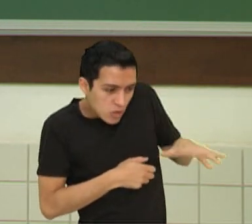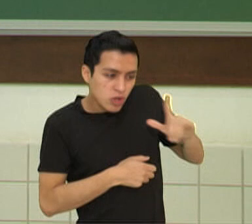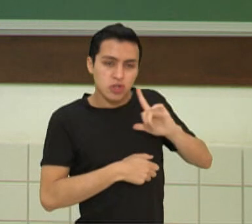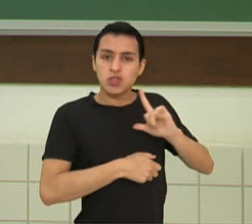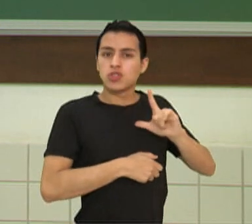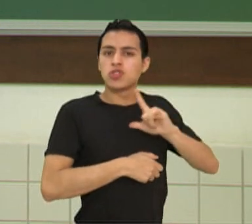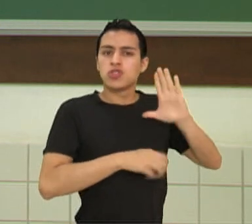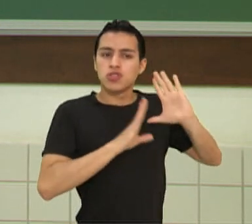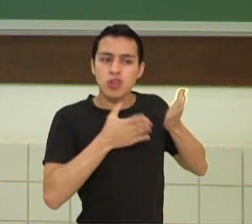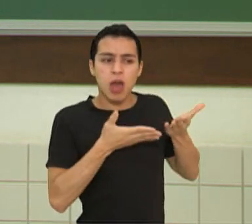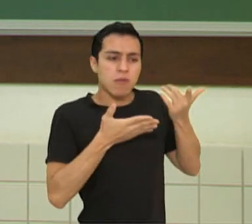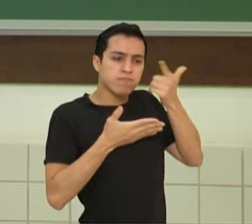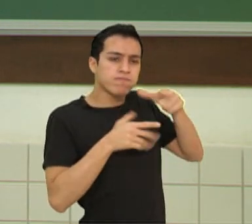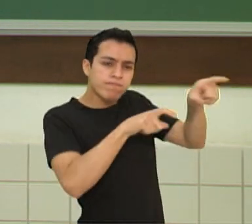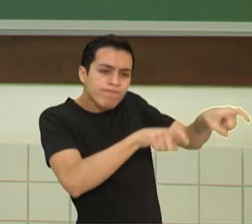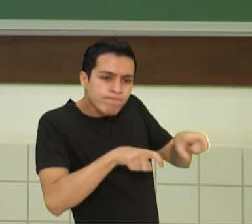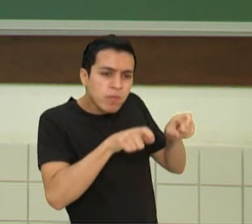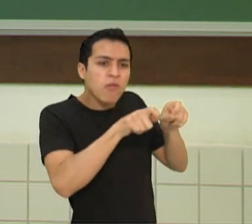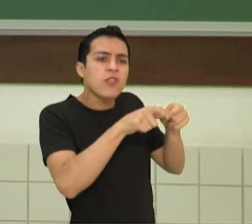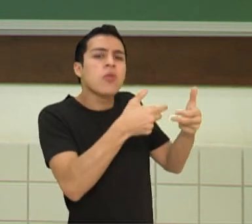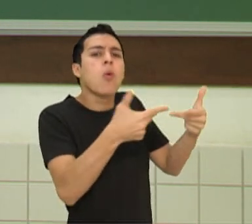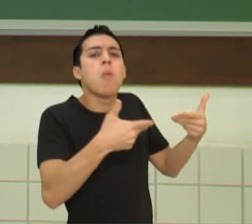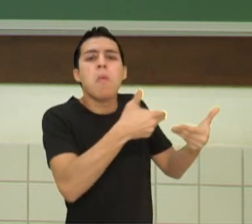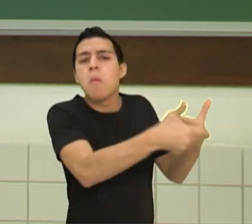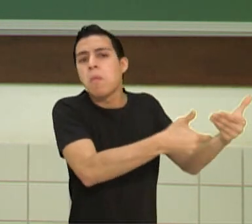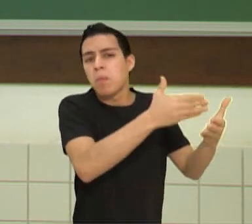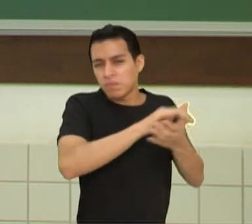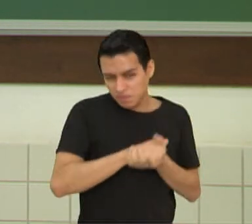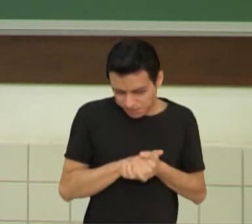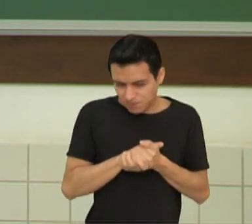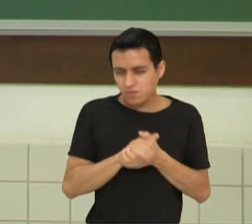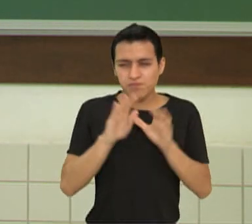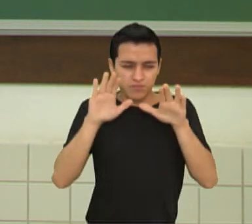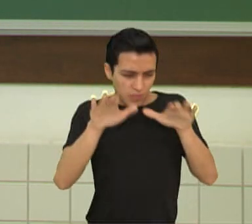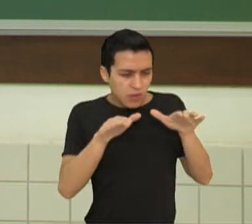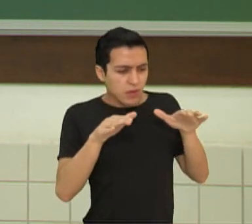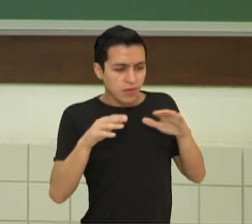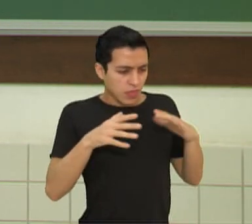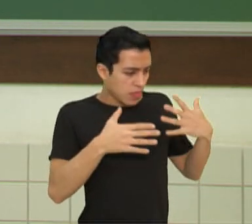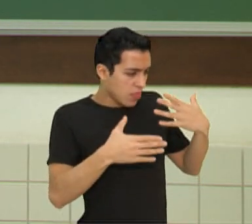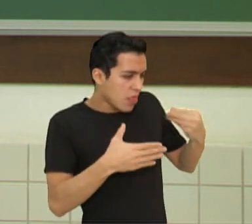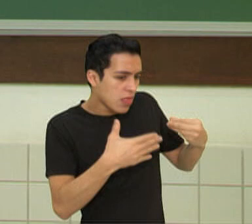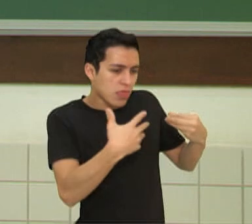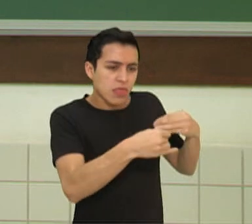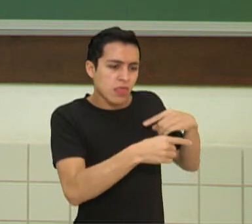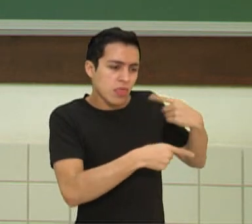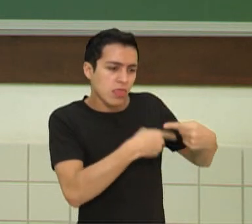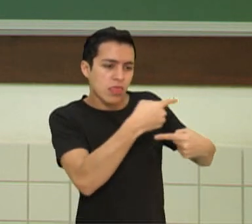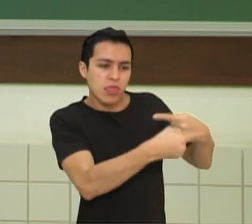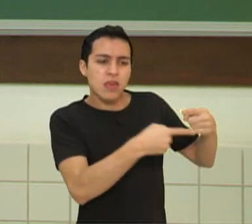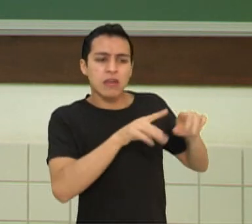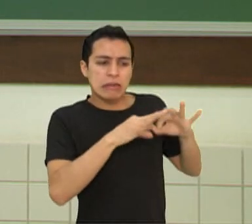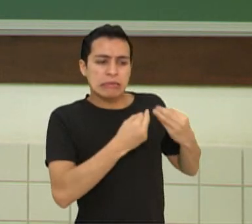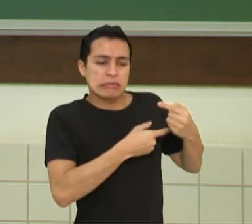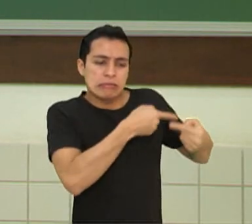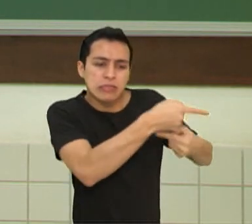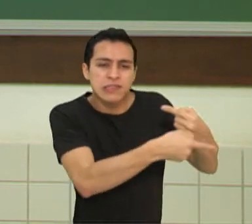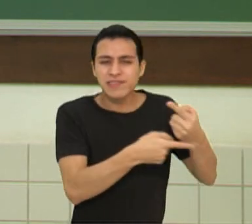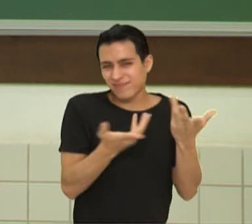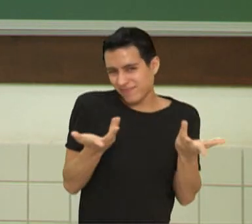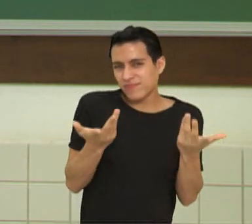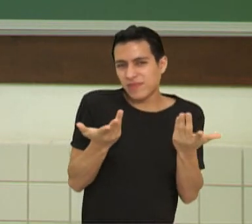Para quem ia conseguir produzir alguma coisa ali. E aí essas capitanias foram passando de pai para filho, como diz o nome